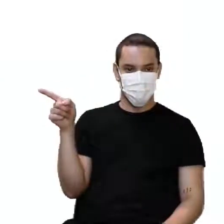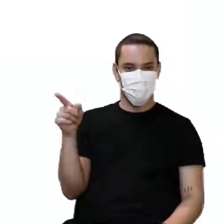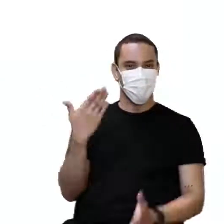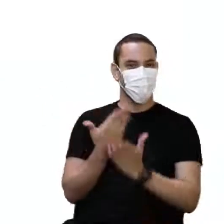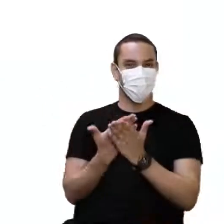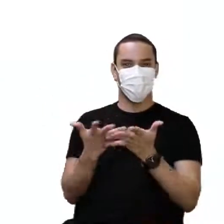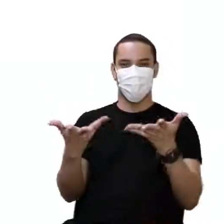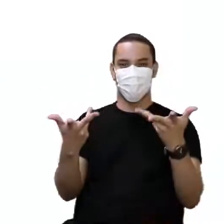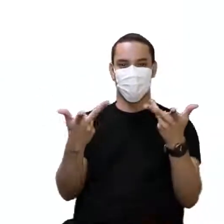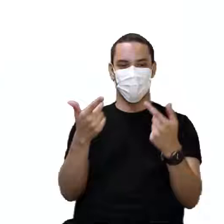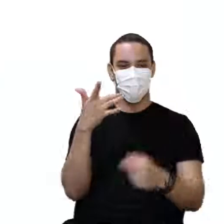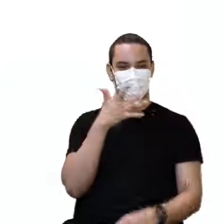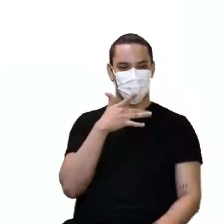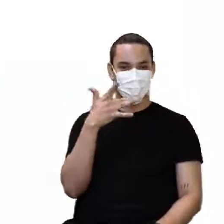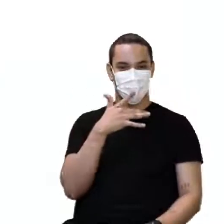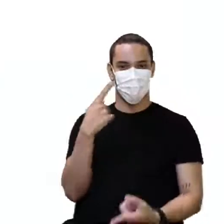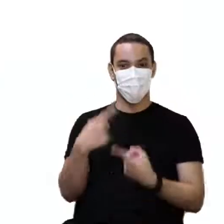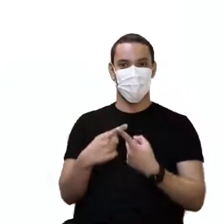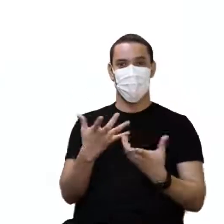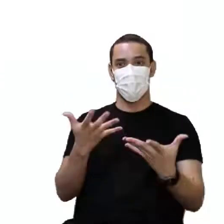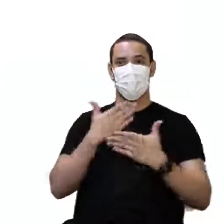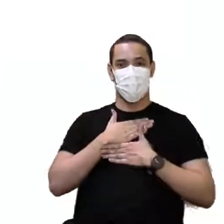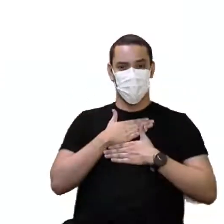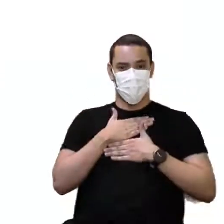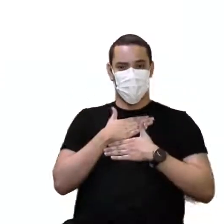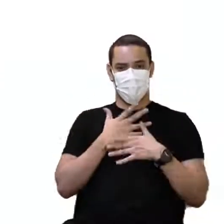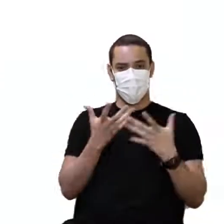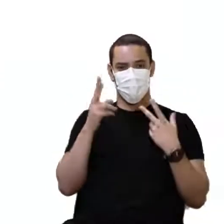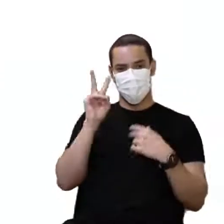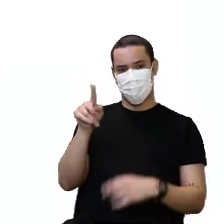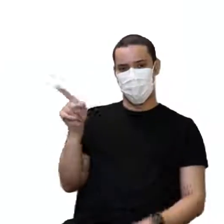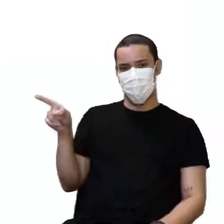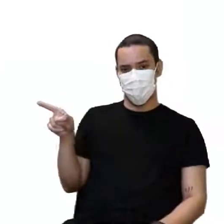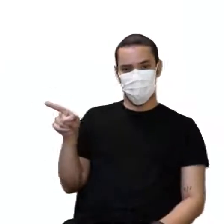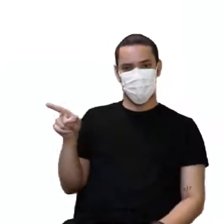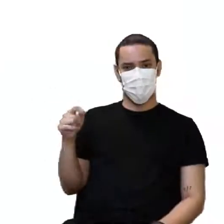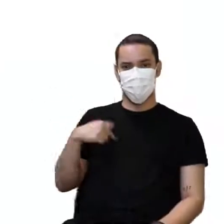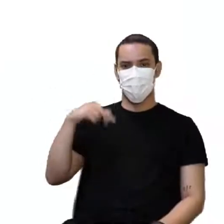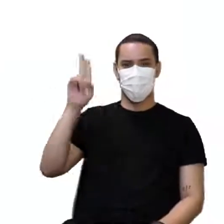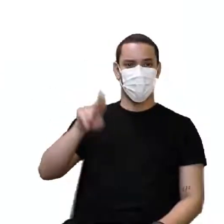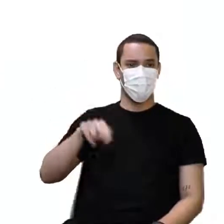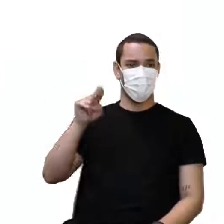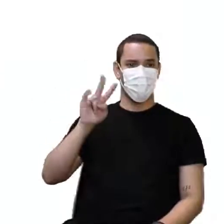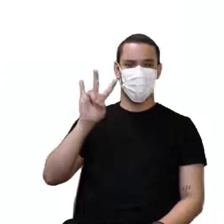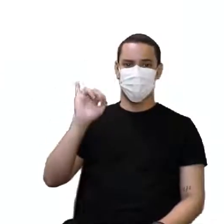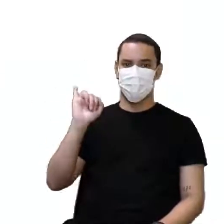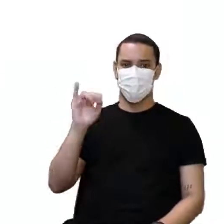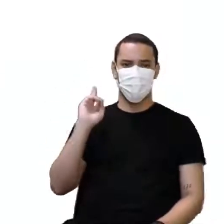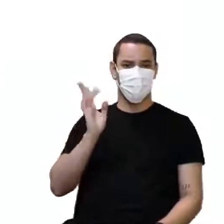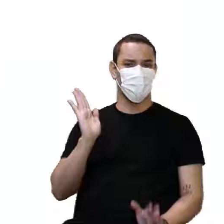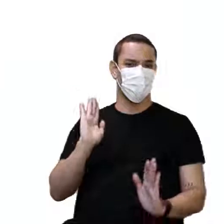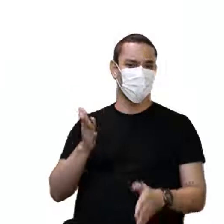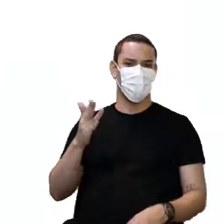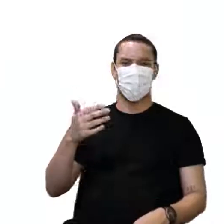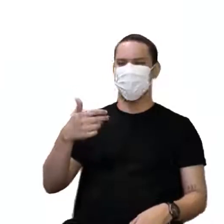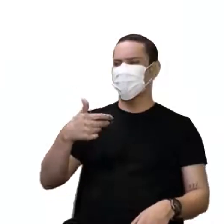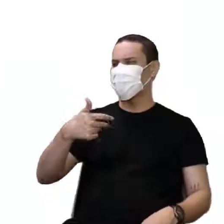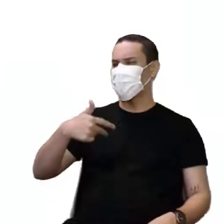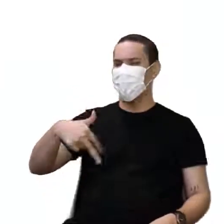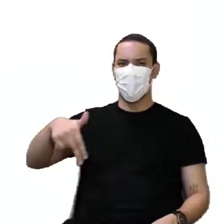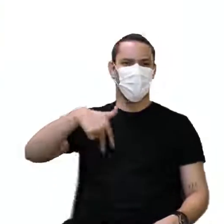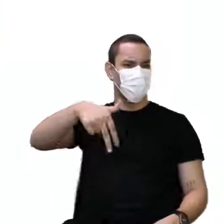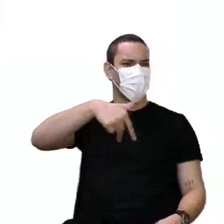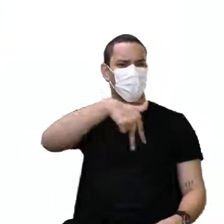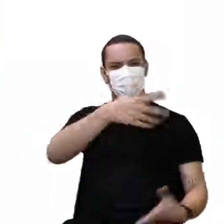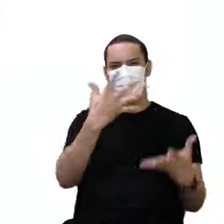aula tá uma delícia. Queria eu ver um bicho desse, né? Eu nunca vi, gente, eu já andei muito em campo, muito mesmo,